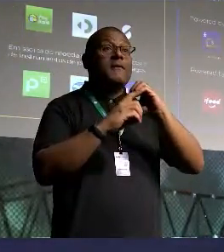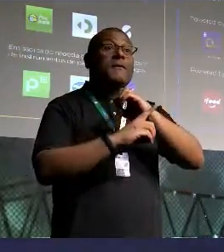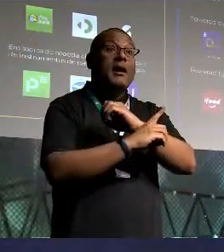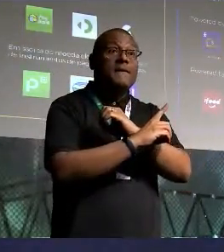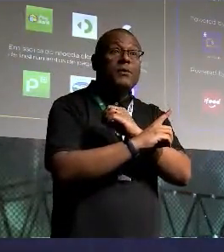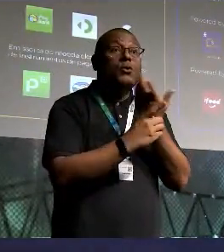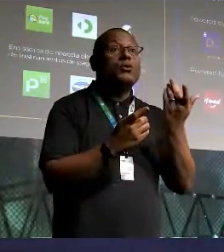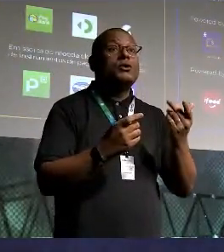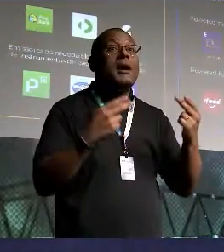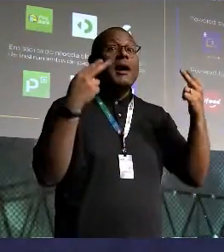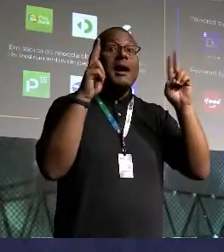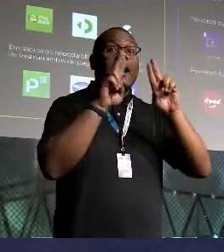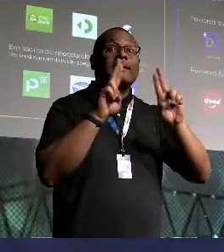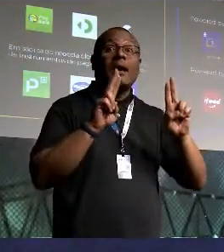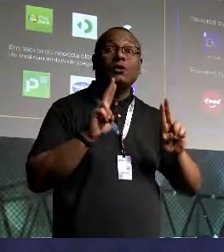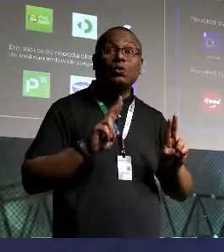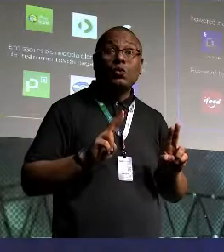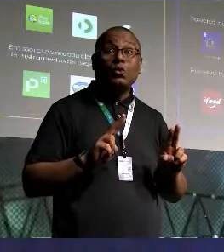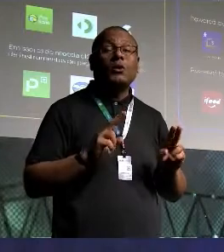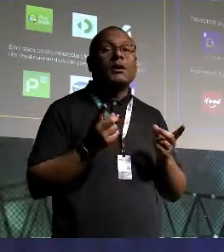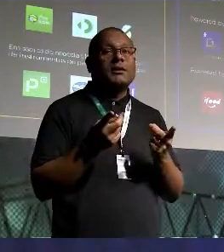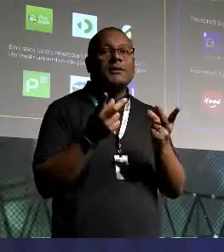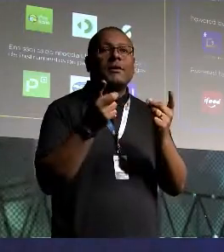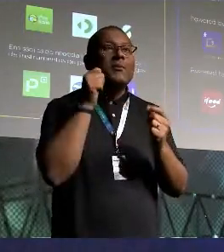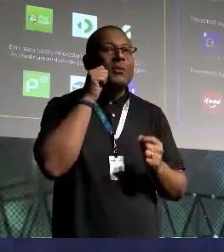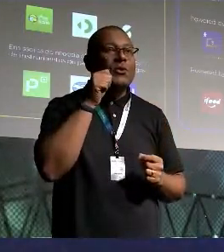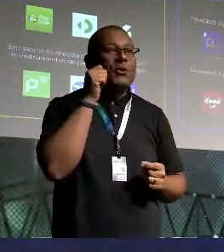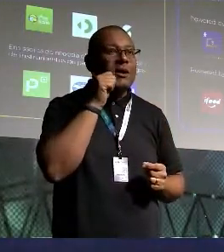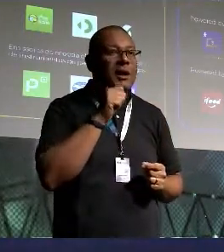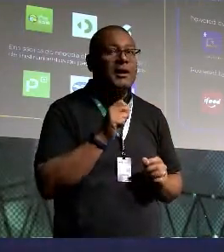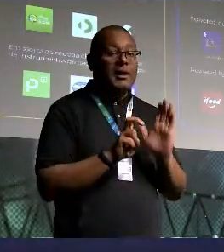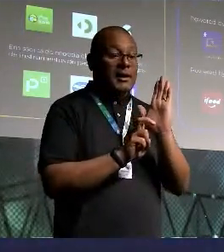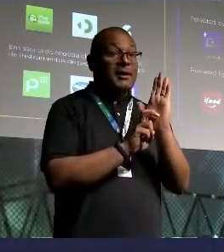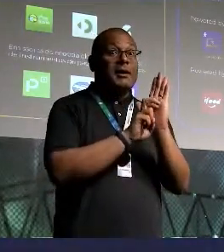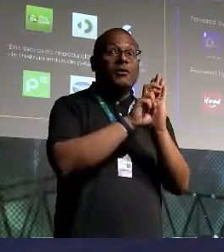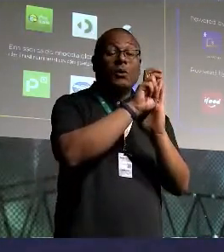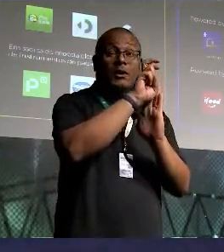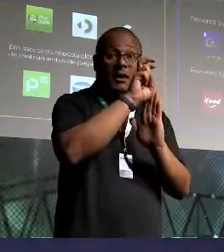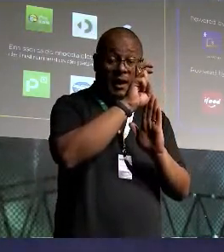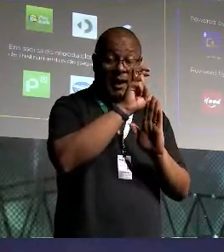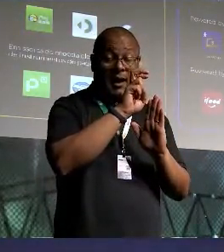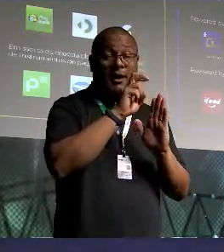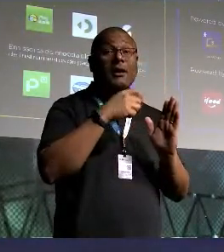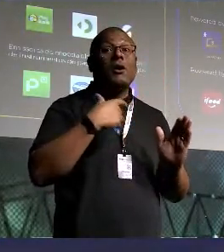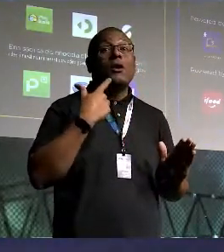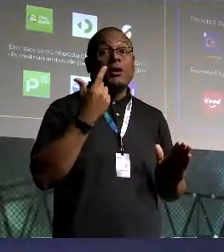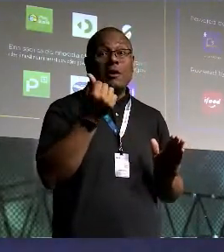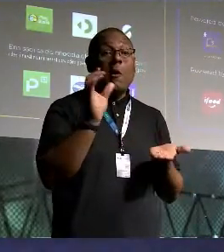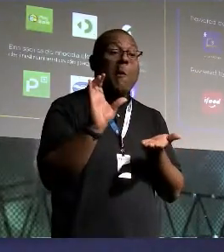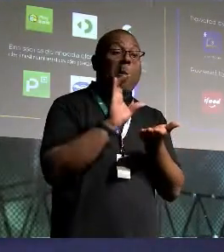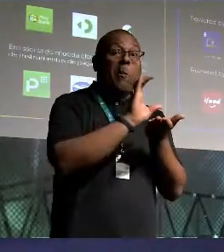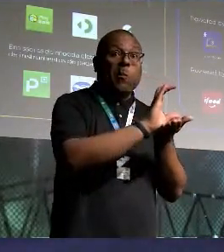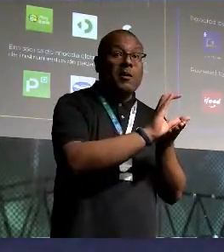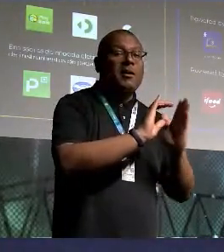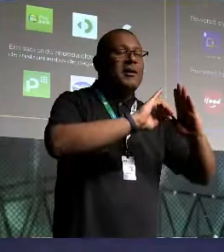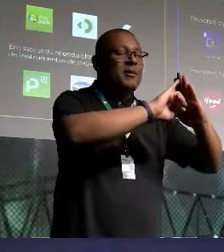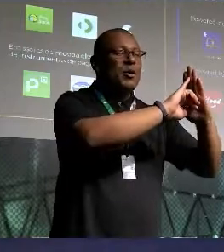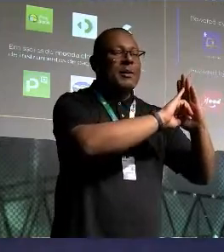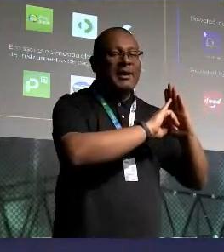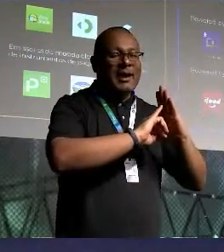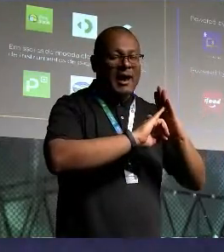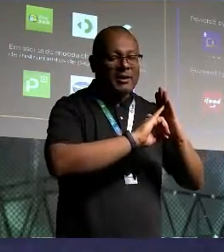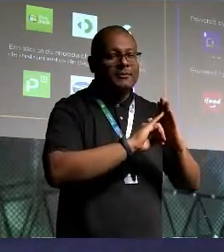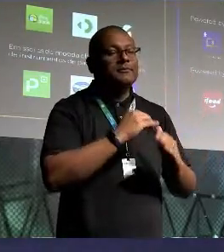restaurantes, Natura querendo ser o banco das revendedoras, Quinto Andar fazendo a jornada fim a fim do financiamento imobiliário.